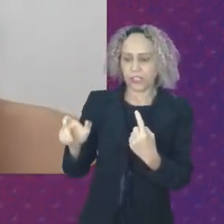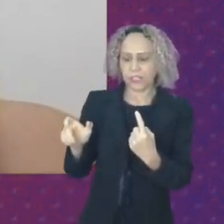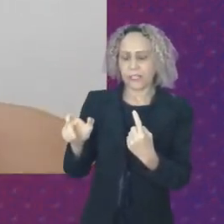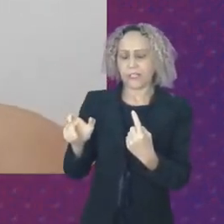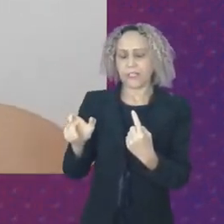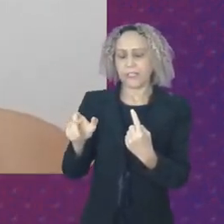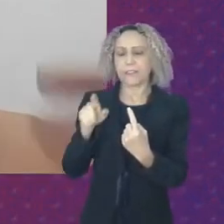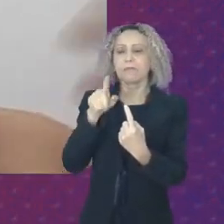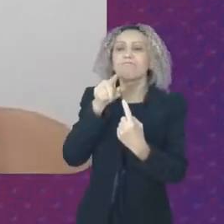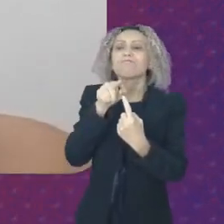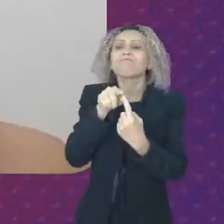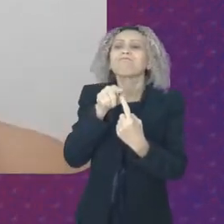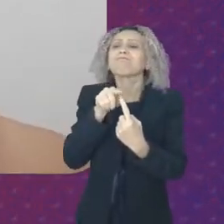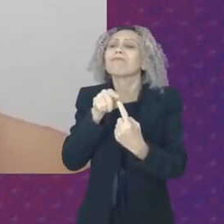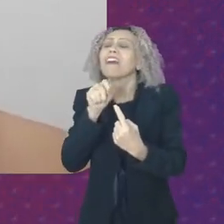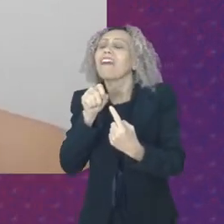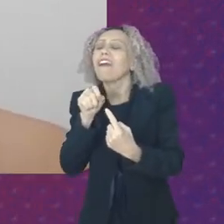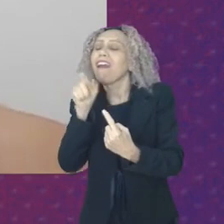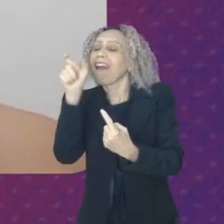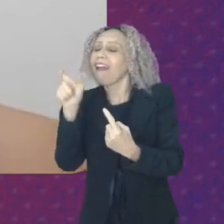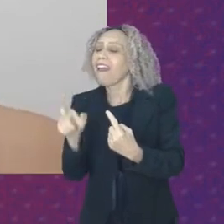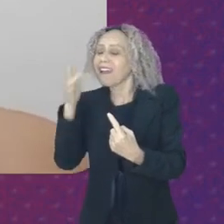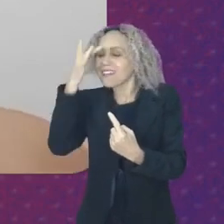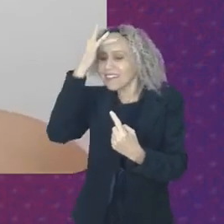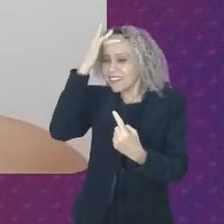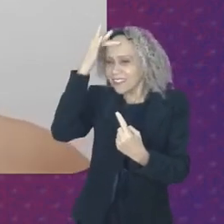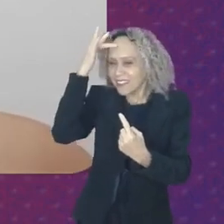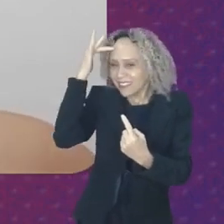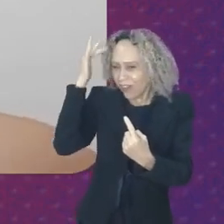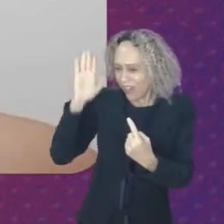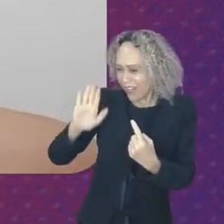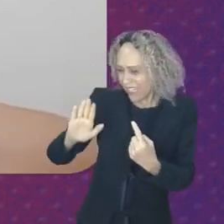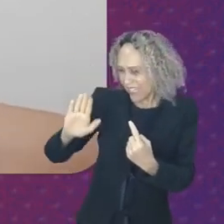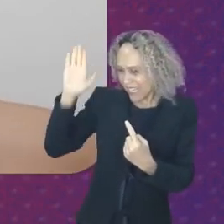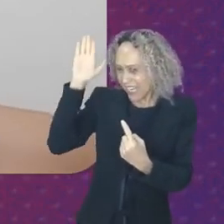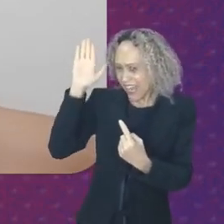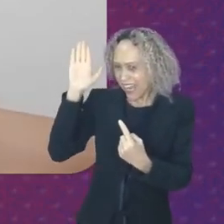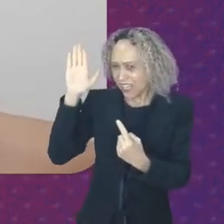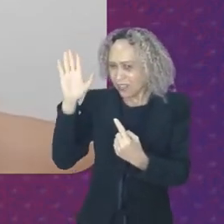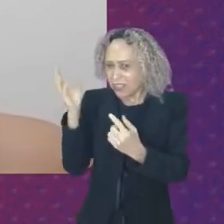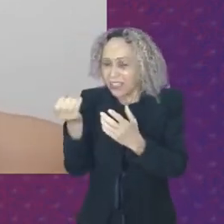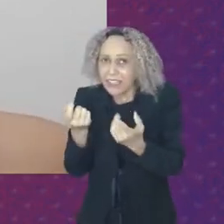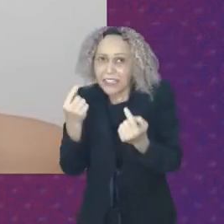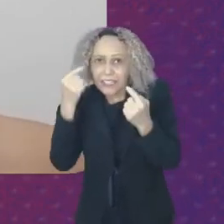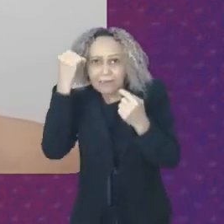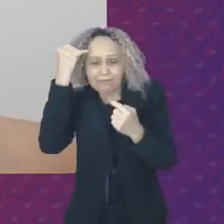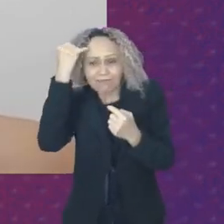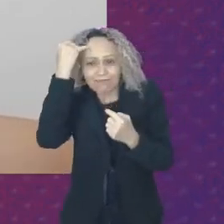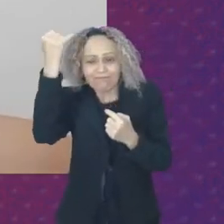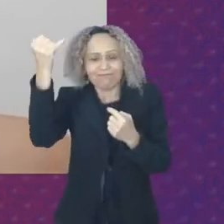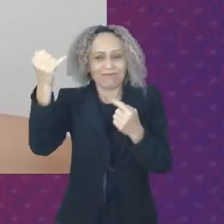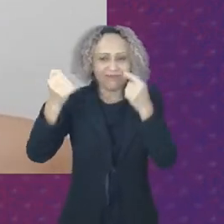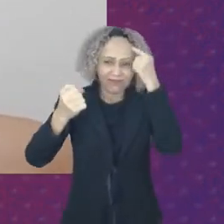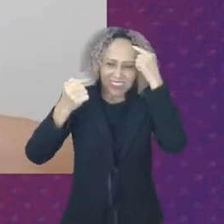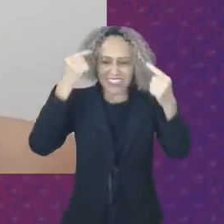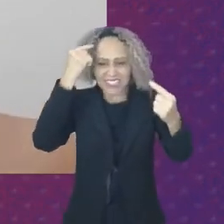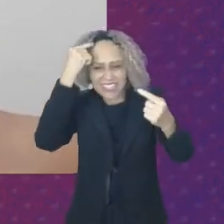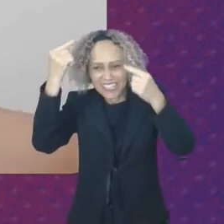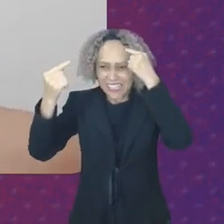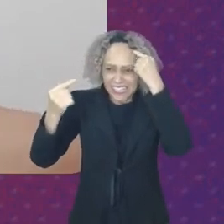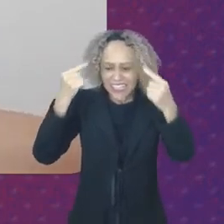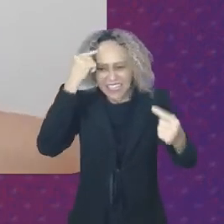arquétipo engenhoso, cheio de criatividade, que tem esse foco na construção